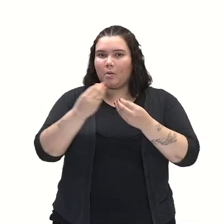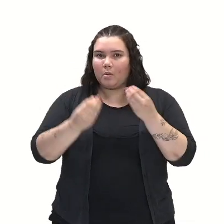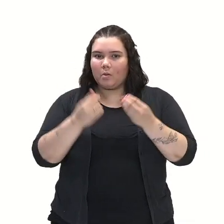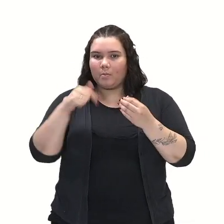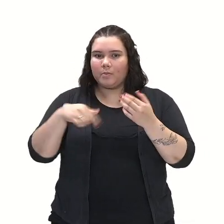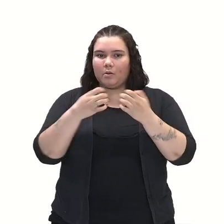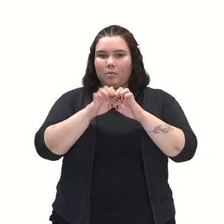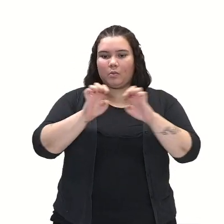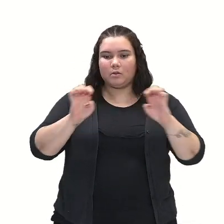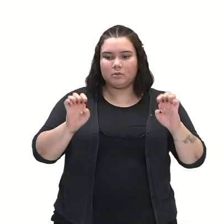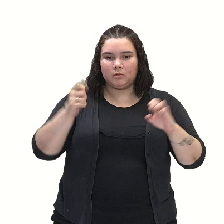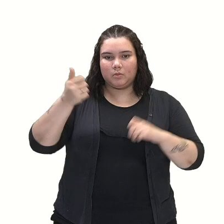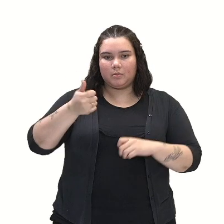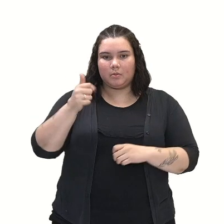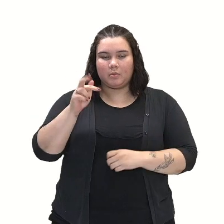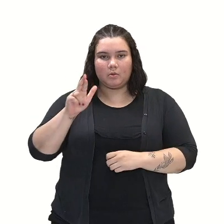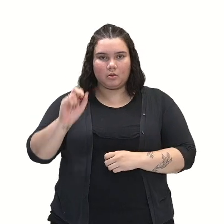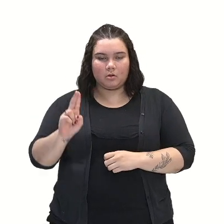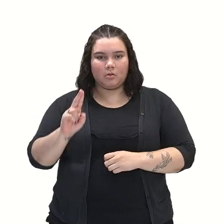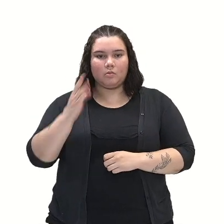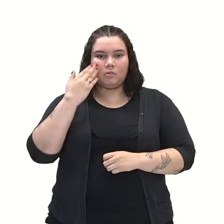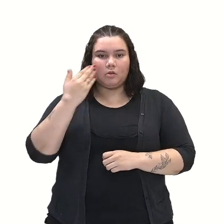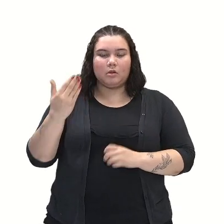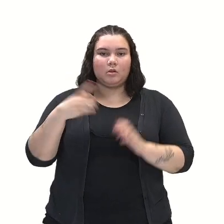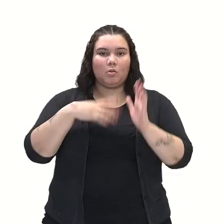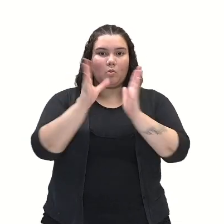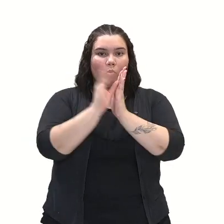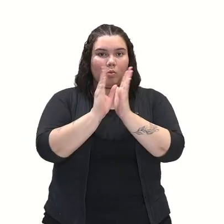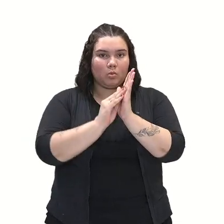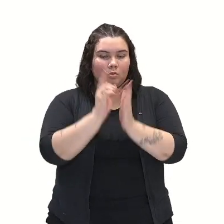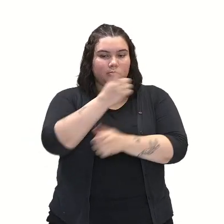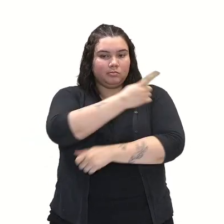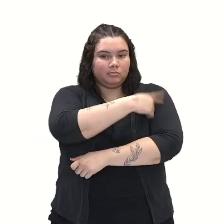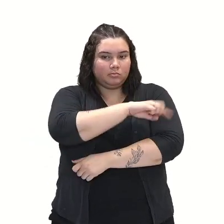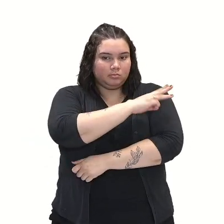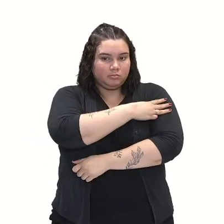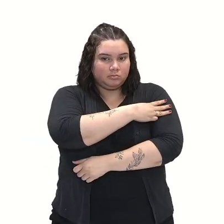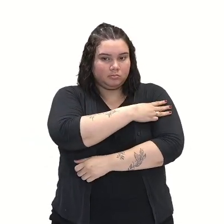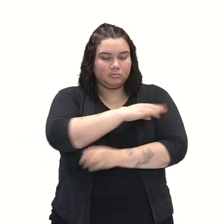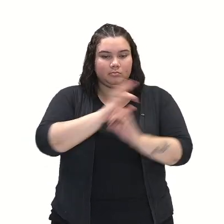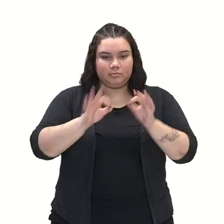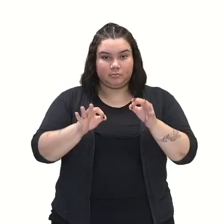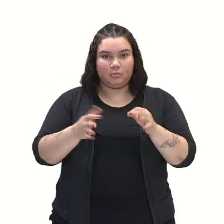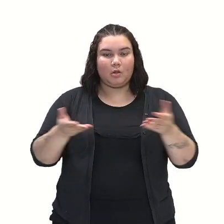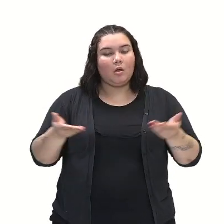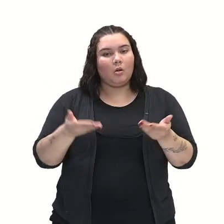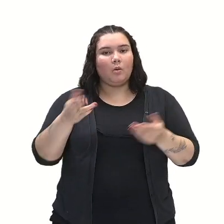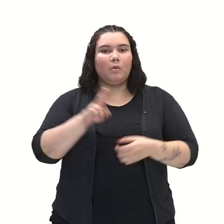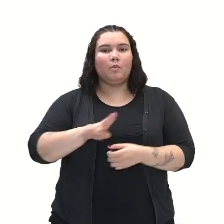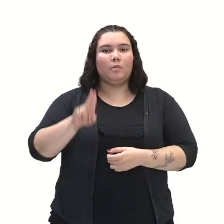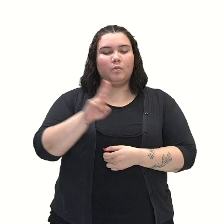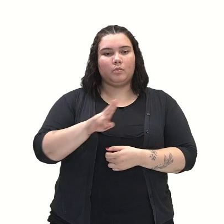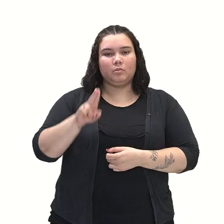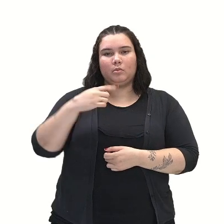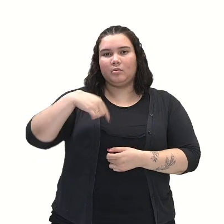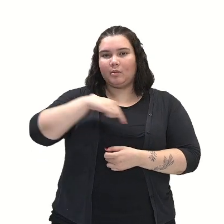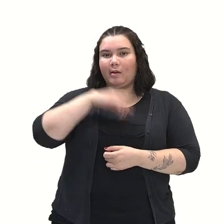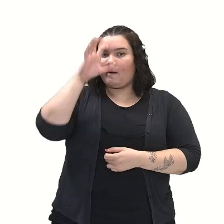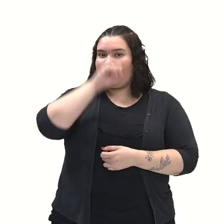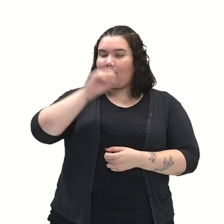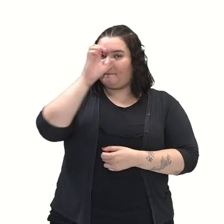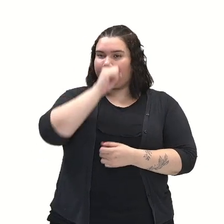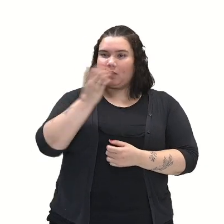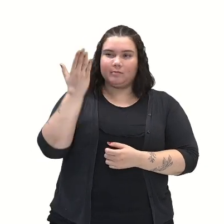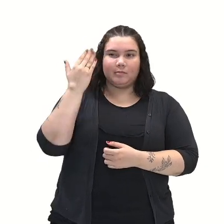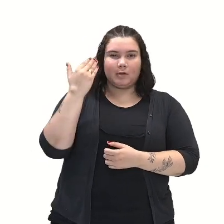primeiro grau? Nós estamos aqui no conteúdo do ensino médio, tá? Vamos agora utilizar os conhecimentos que nós adquirimos lá